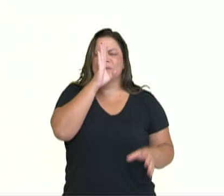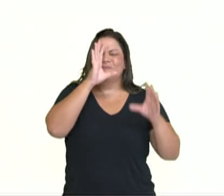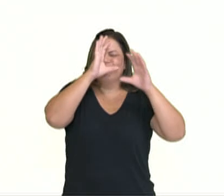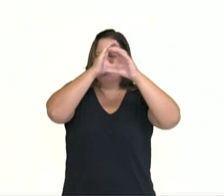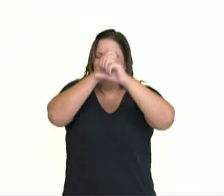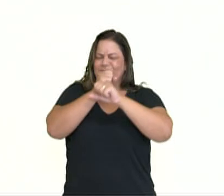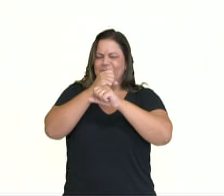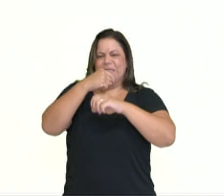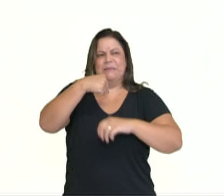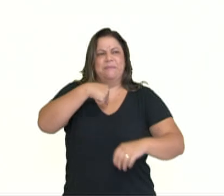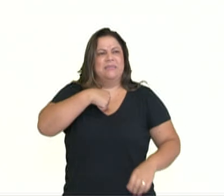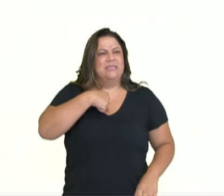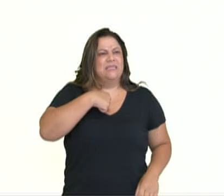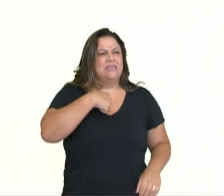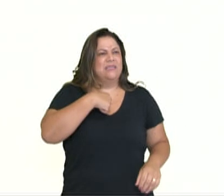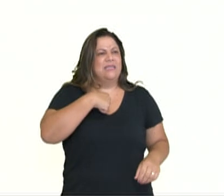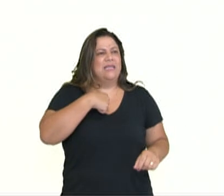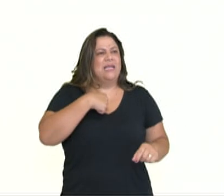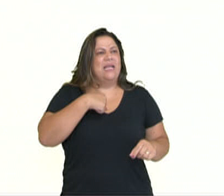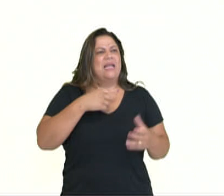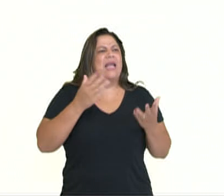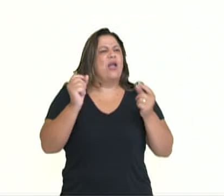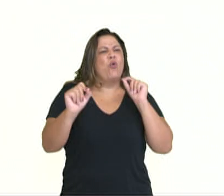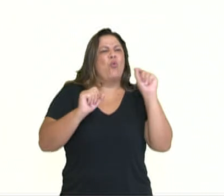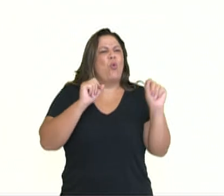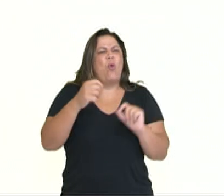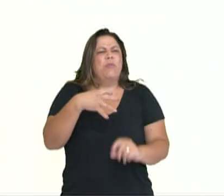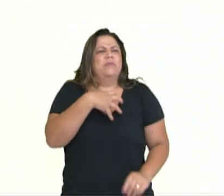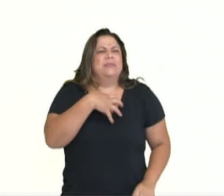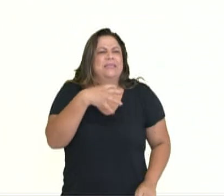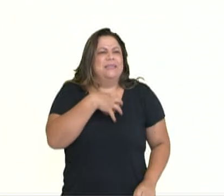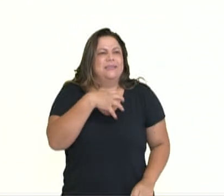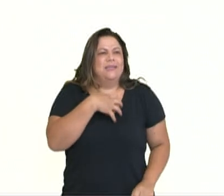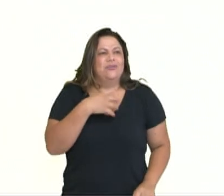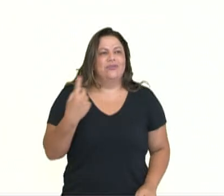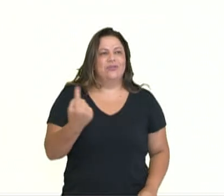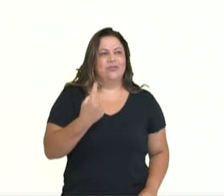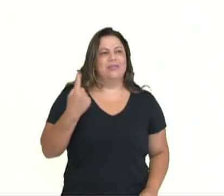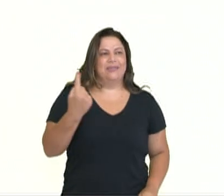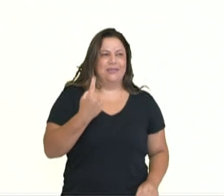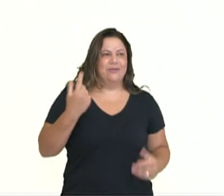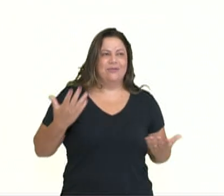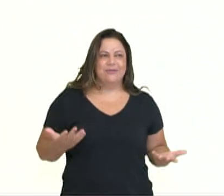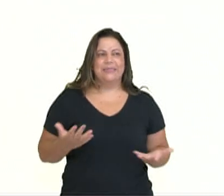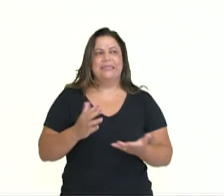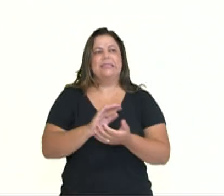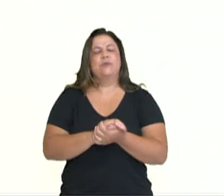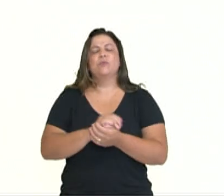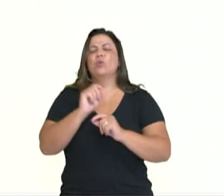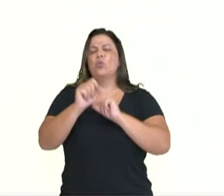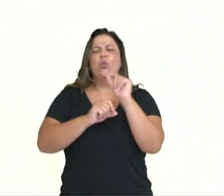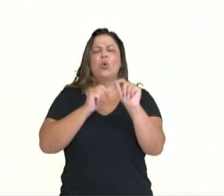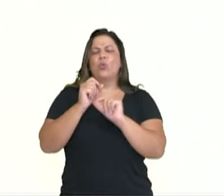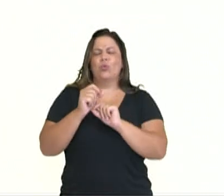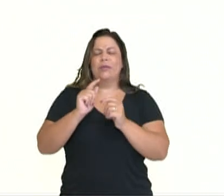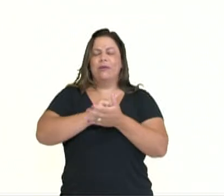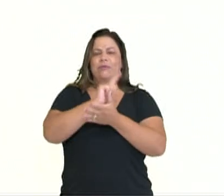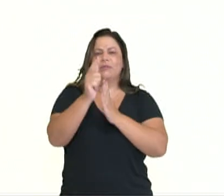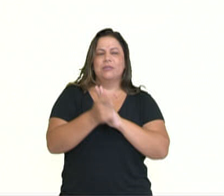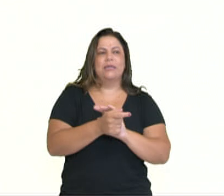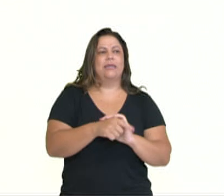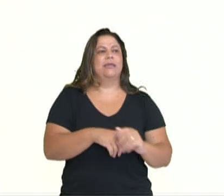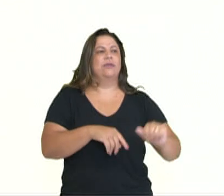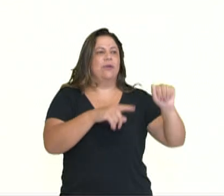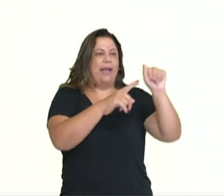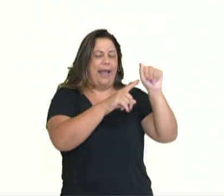sentia bem naquela solidão. Qual é o gênero desse texto? Você consegue identificar? Será uma notícia, uma carta,